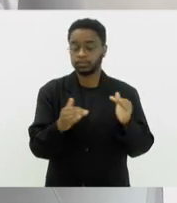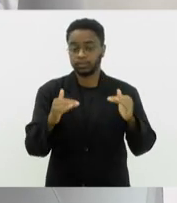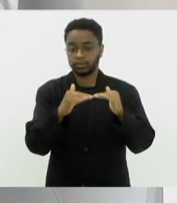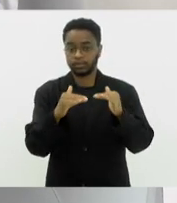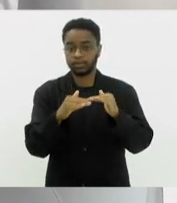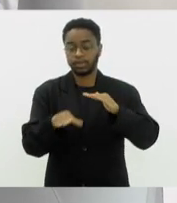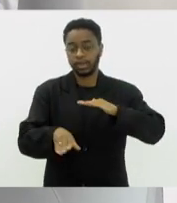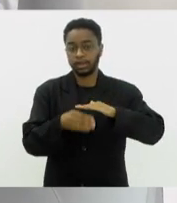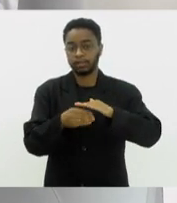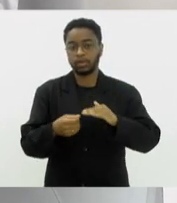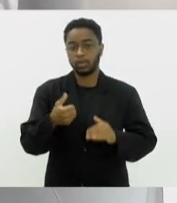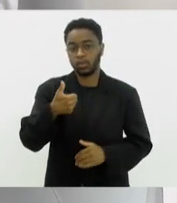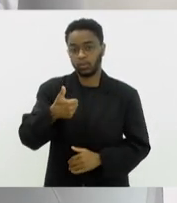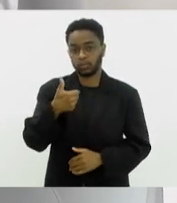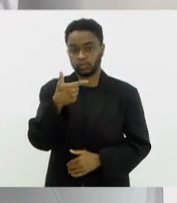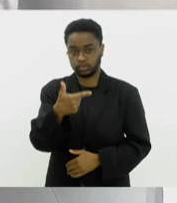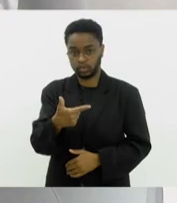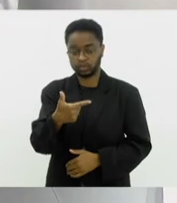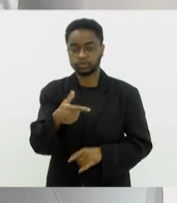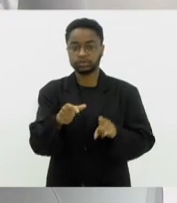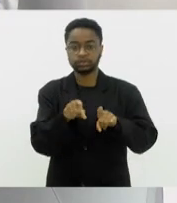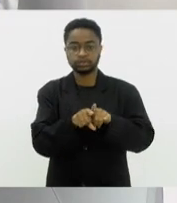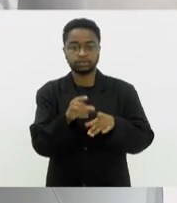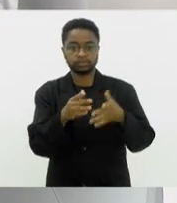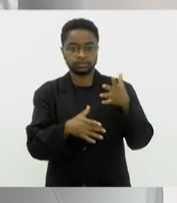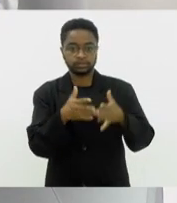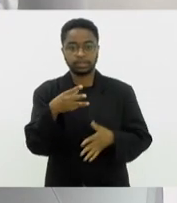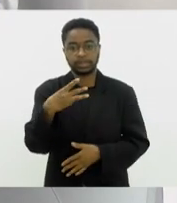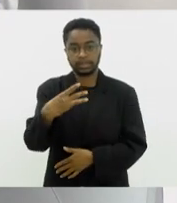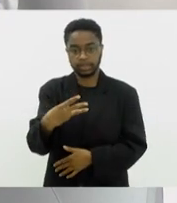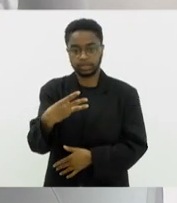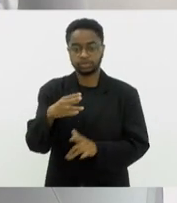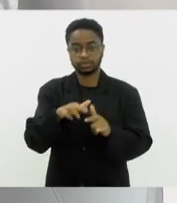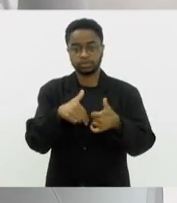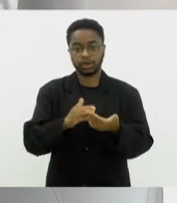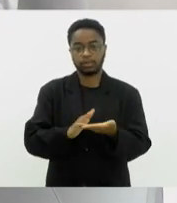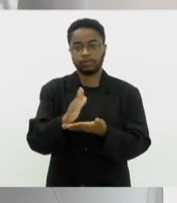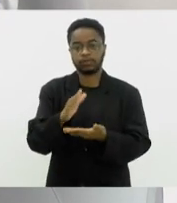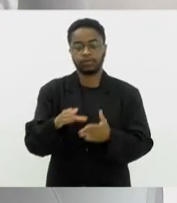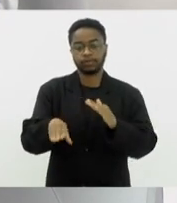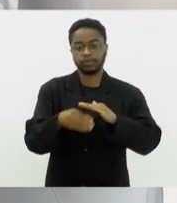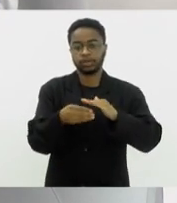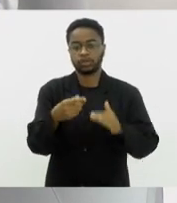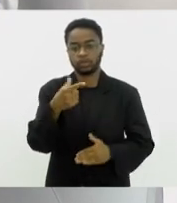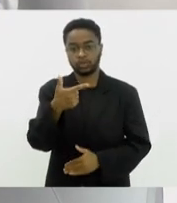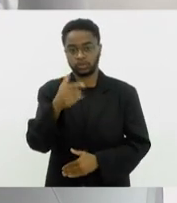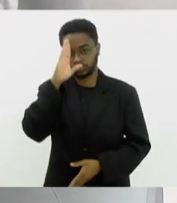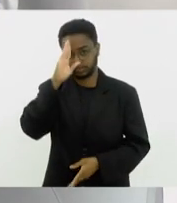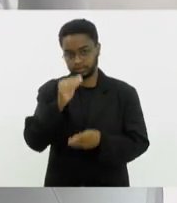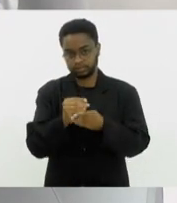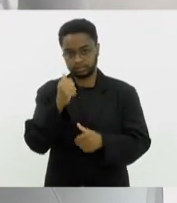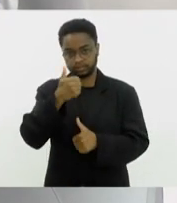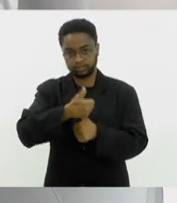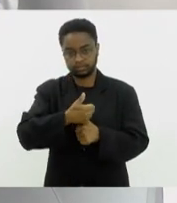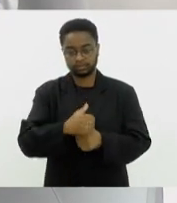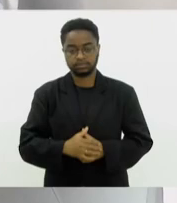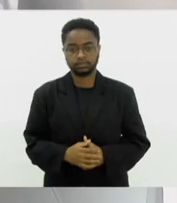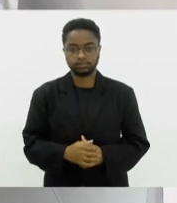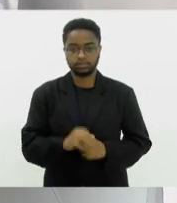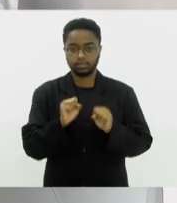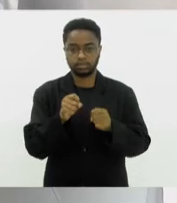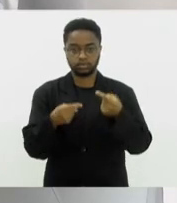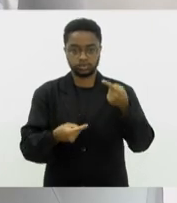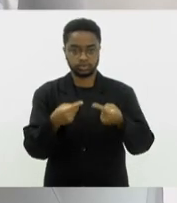às emendas número 1 e 2, prejudicada a emenda 3 pela aprovação da emenda 2, concluindo por substitutivo. Em